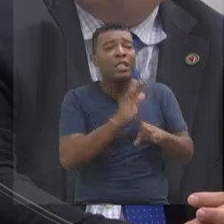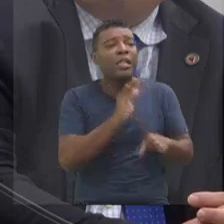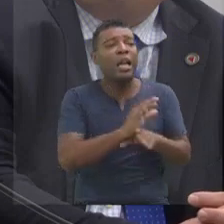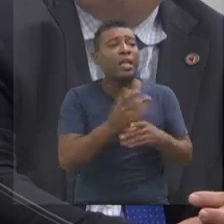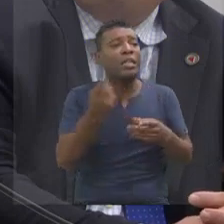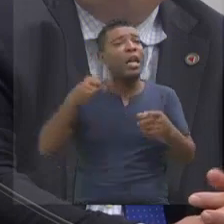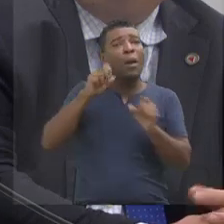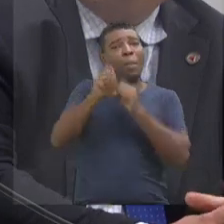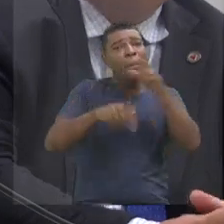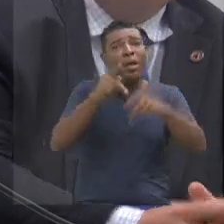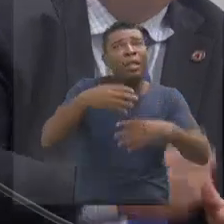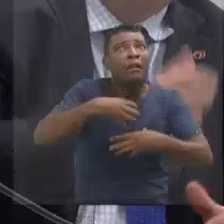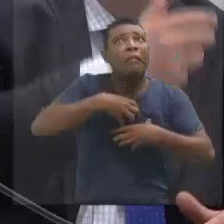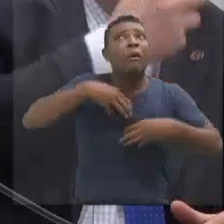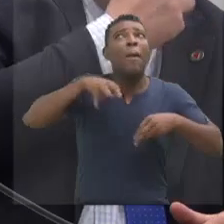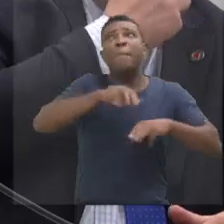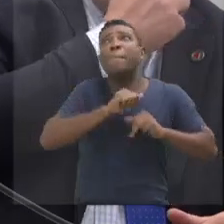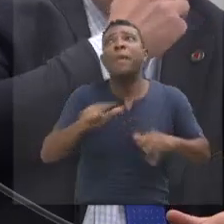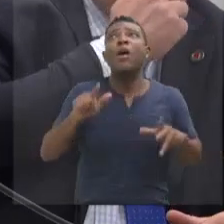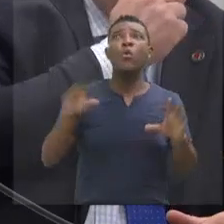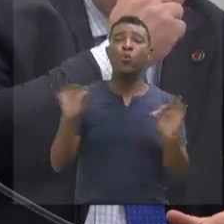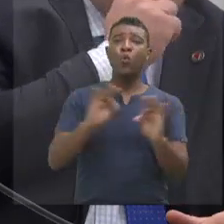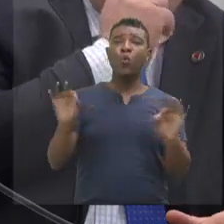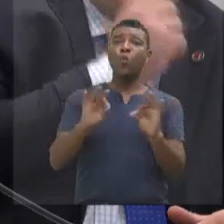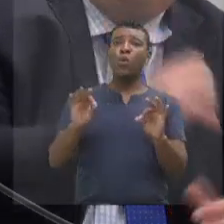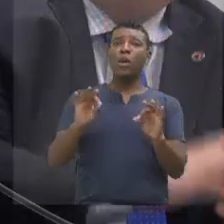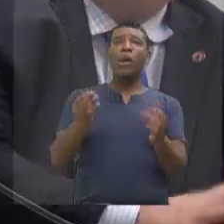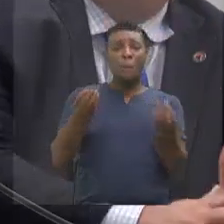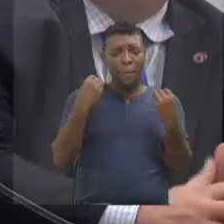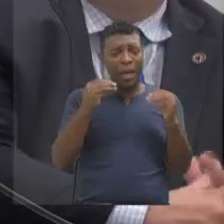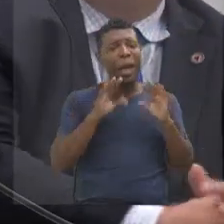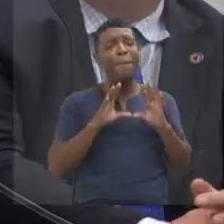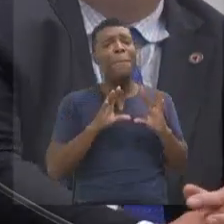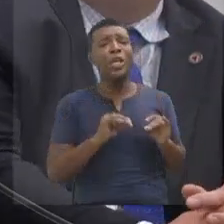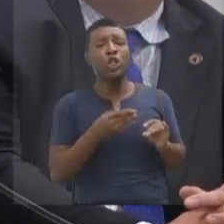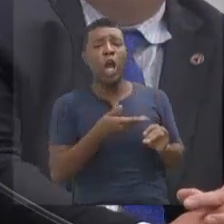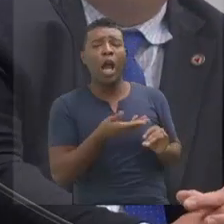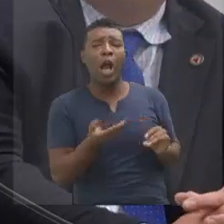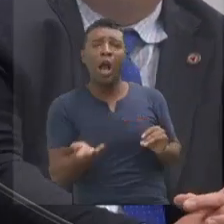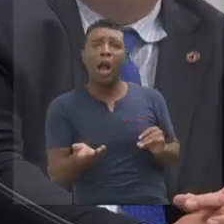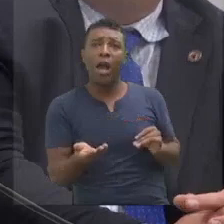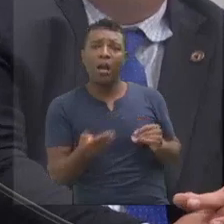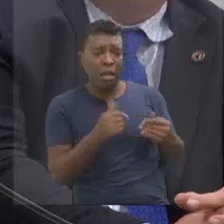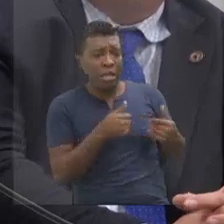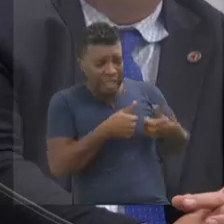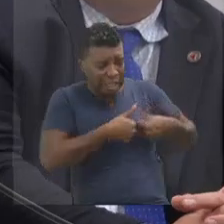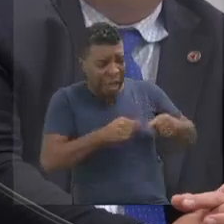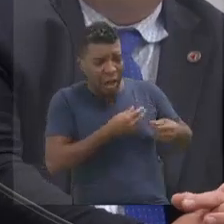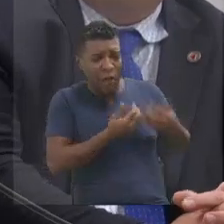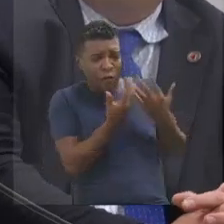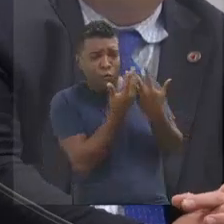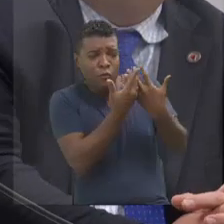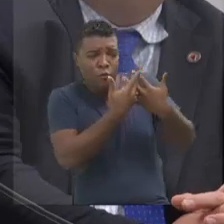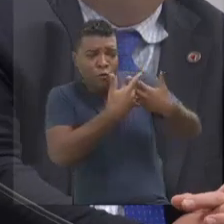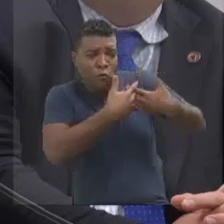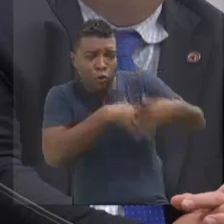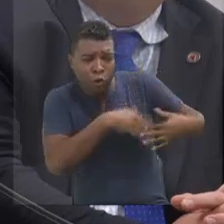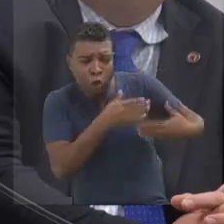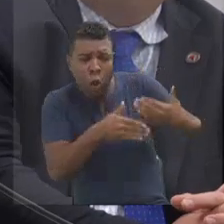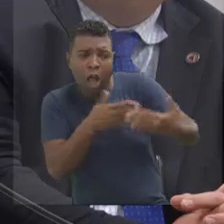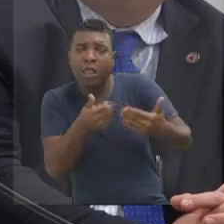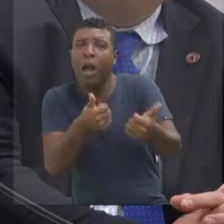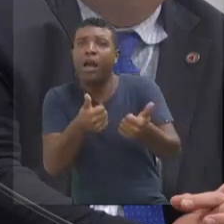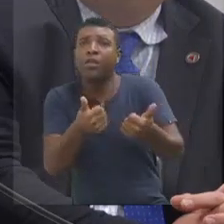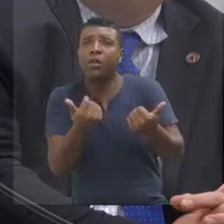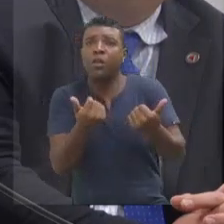assistida por quê mexer em algo que está dando certo e a última fala do